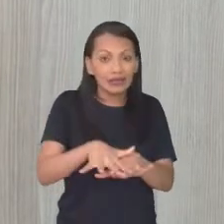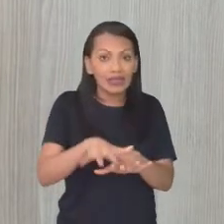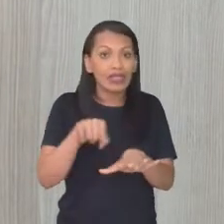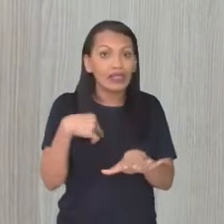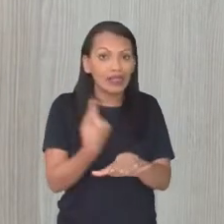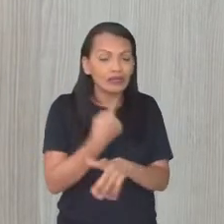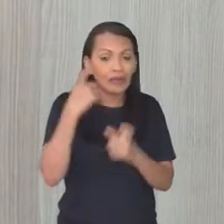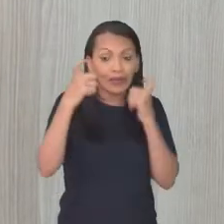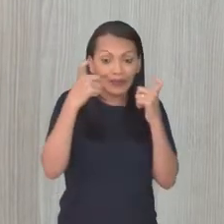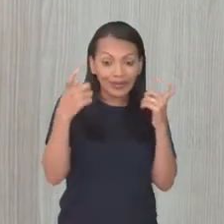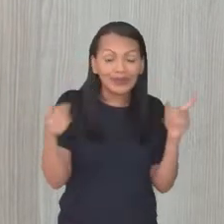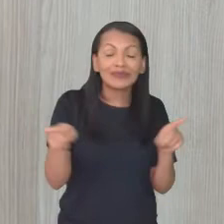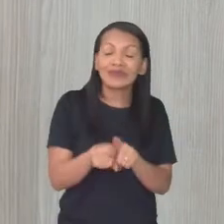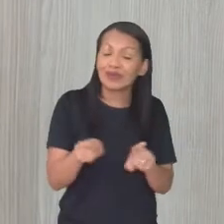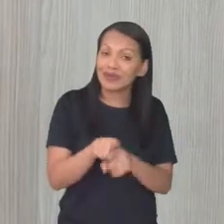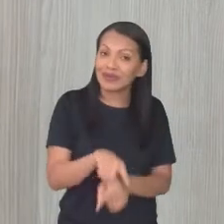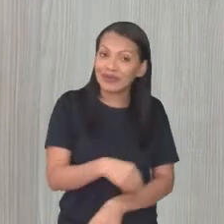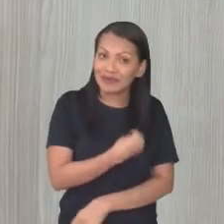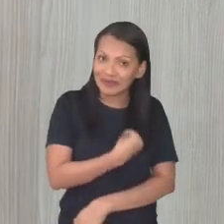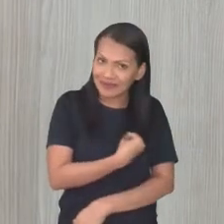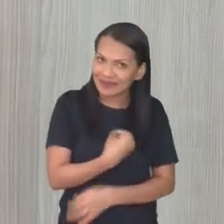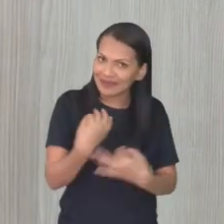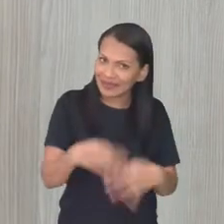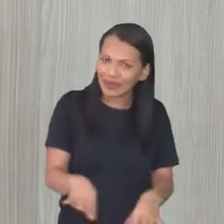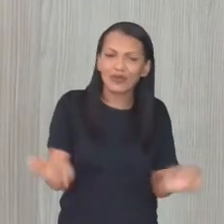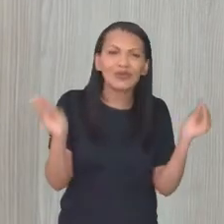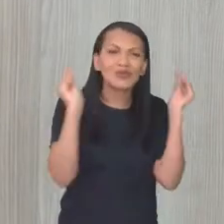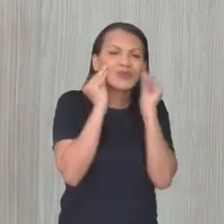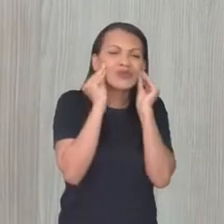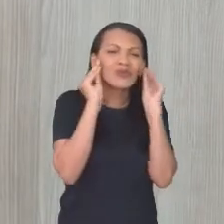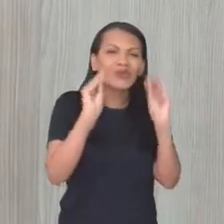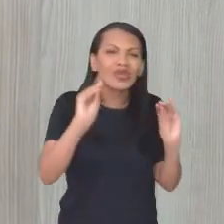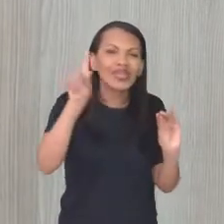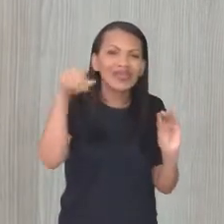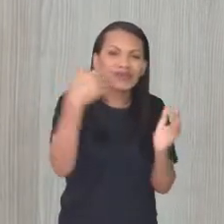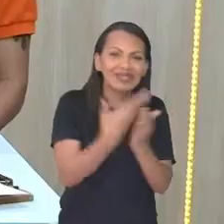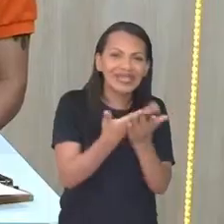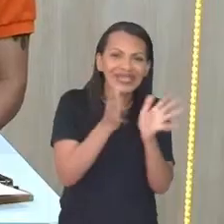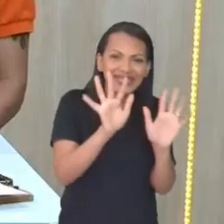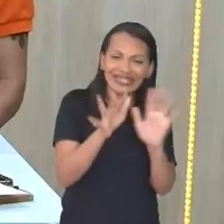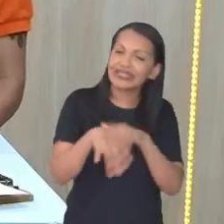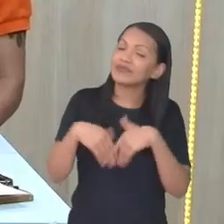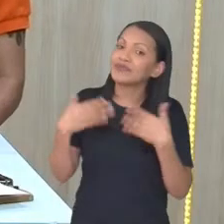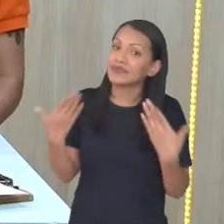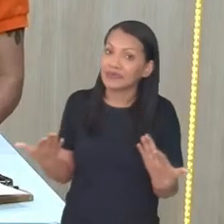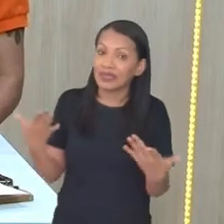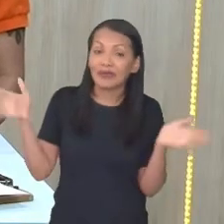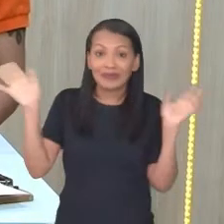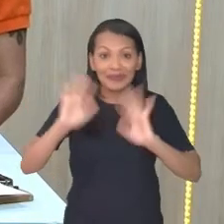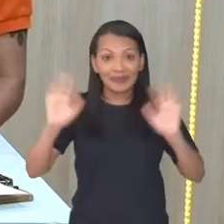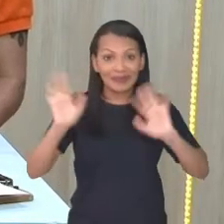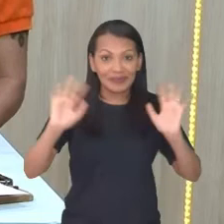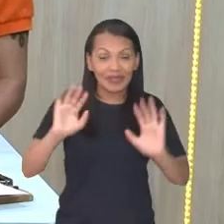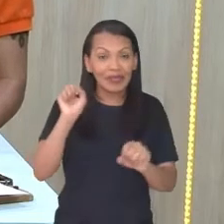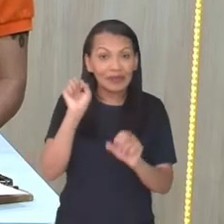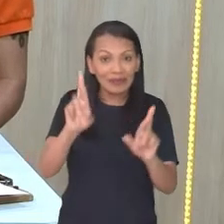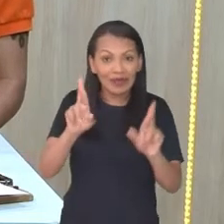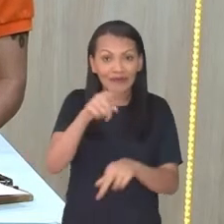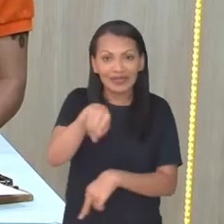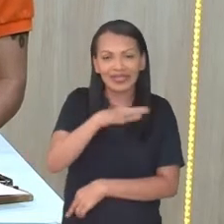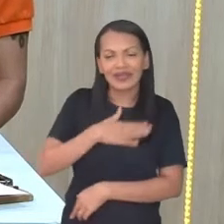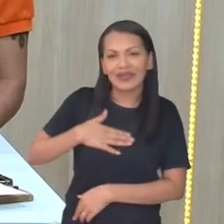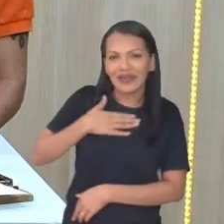nossas preocupações diárias, né? Isso. Isso. Um beijo e até a próxima. É isso, gente. Eu me despeço por aqui. Eu espero que vocês tenham